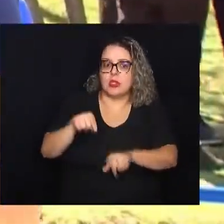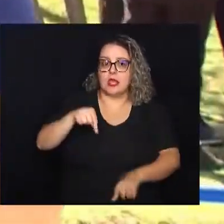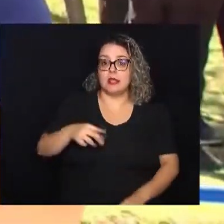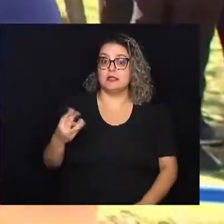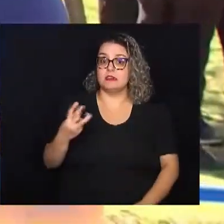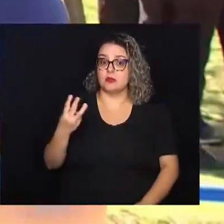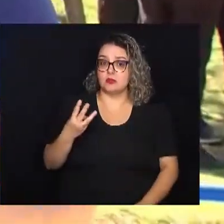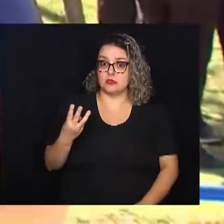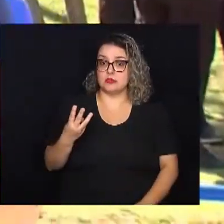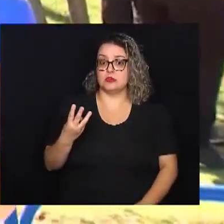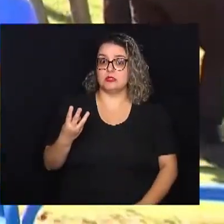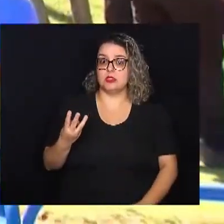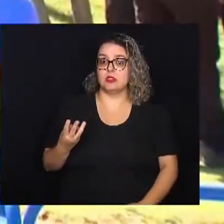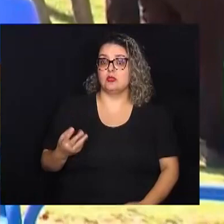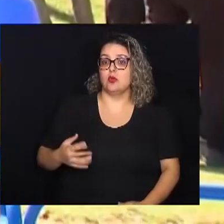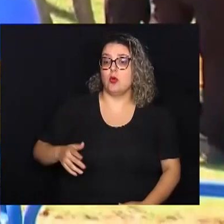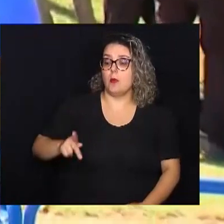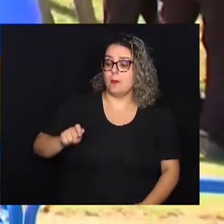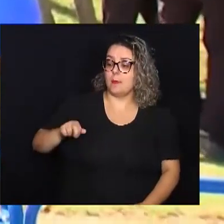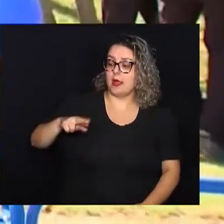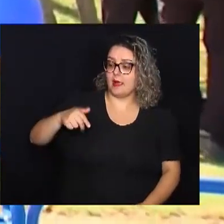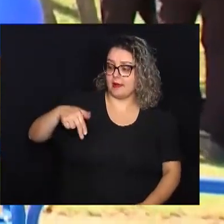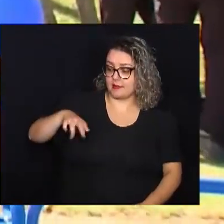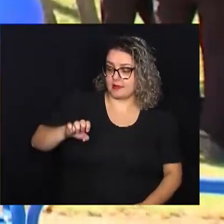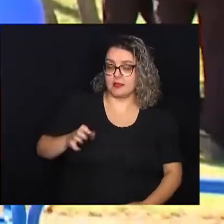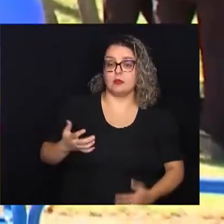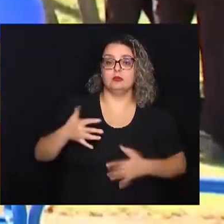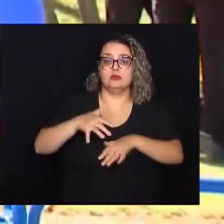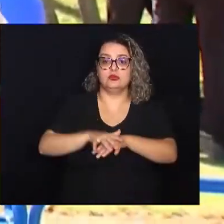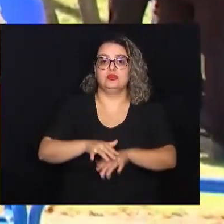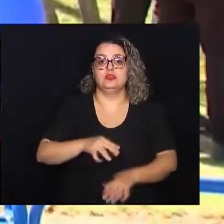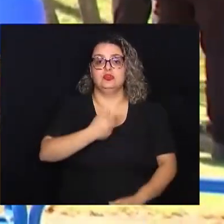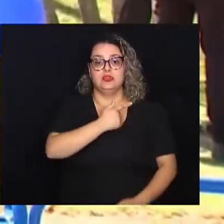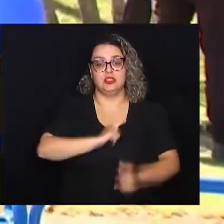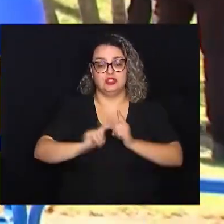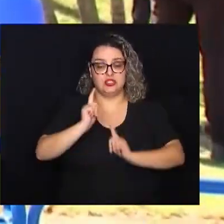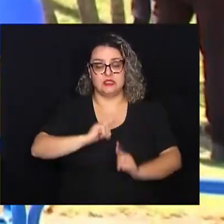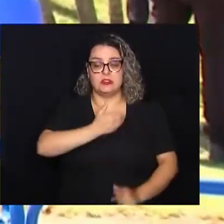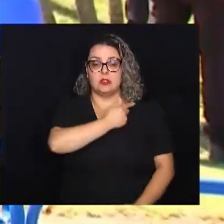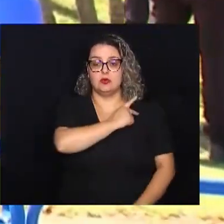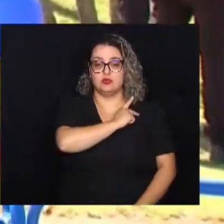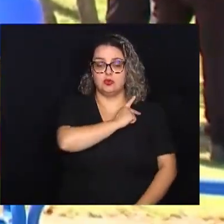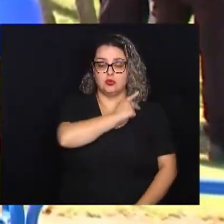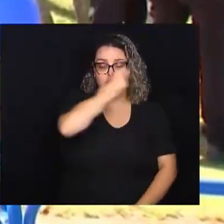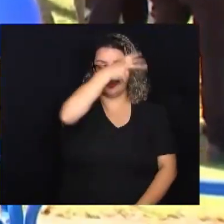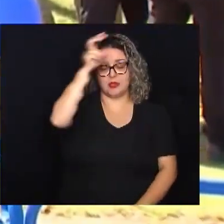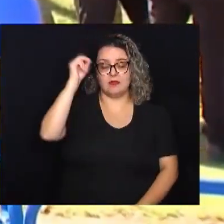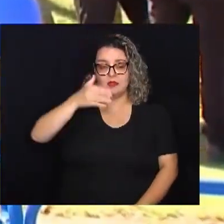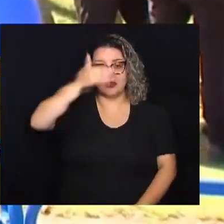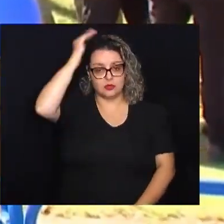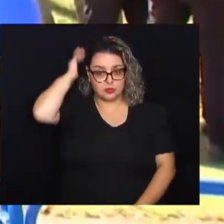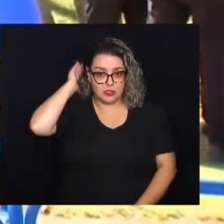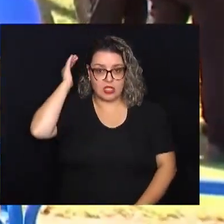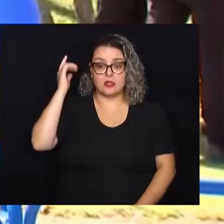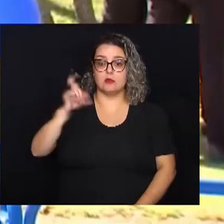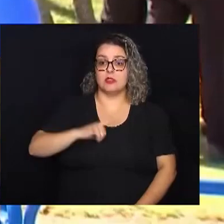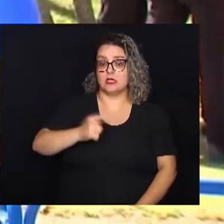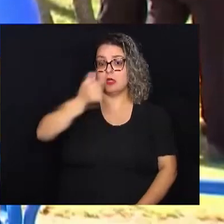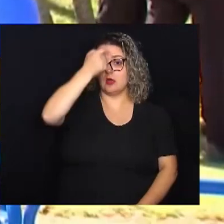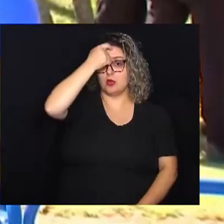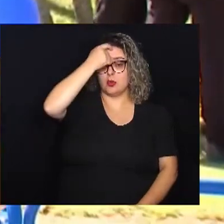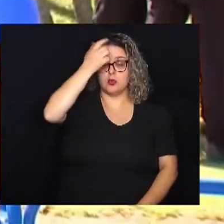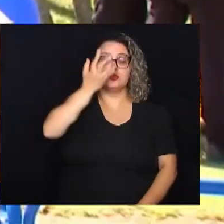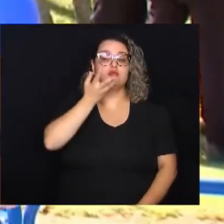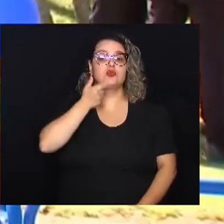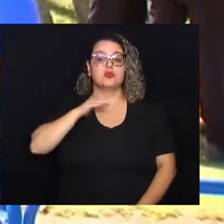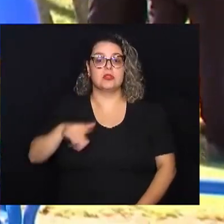o terceiro Parque inclusive da gestão do nosso prefeito Dário é um parque que nasceu do desejo de ter a conscientização de crianças